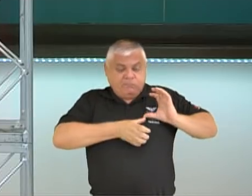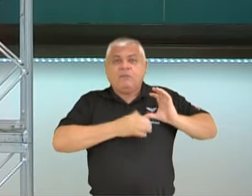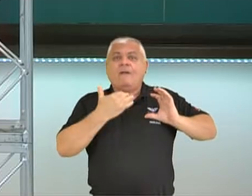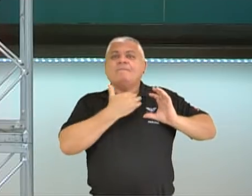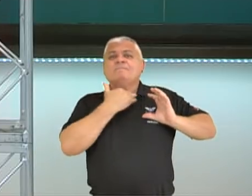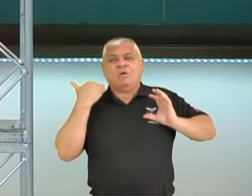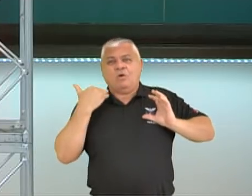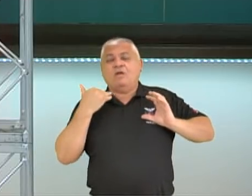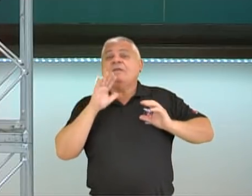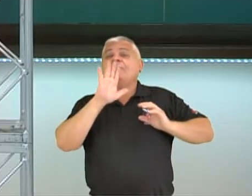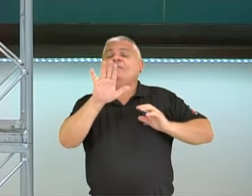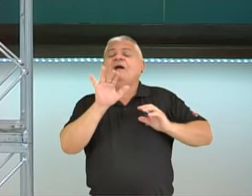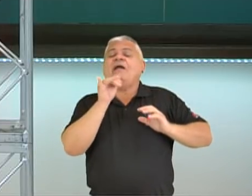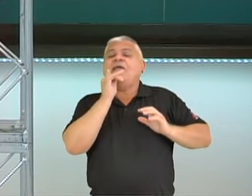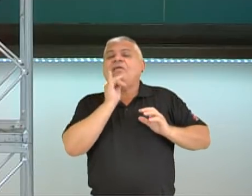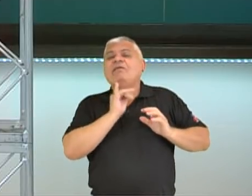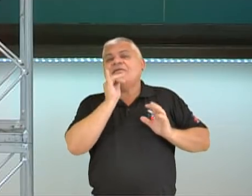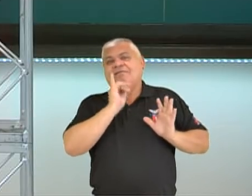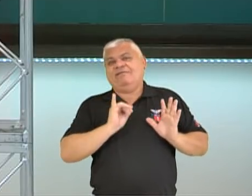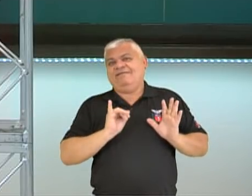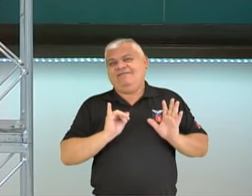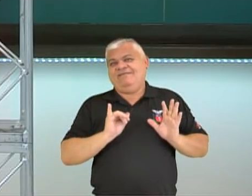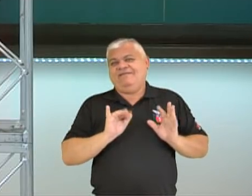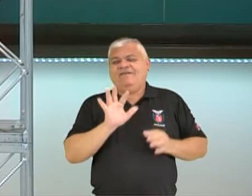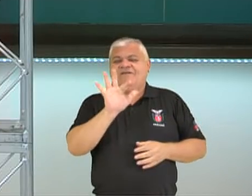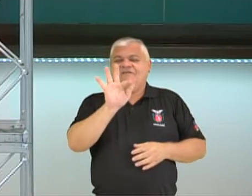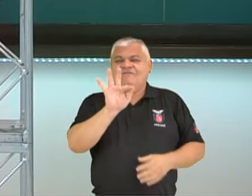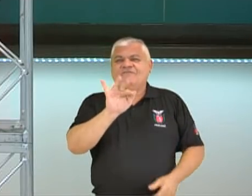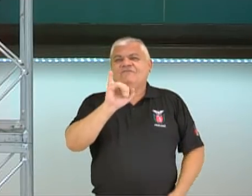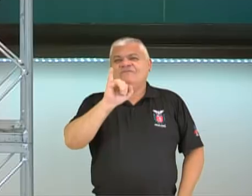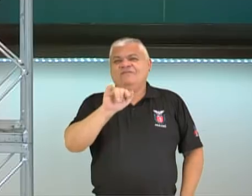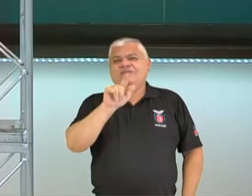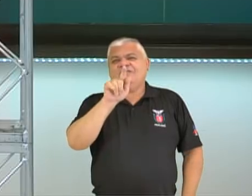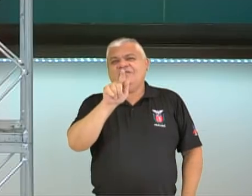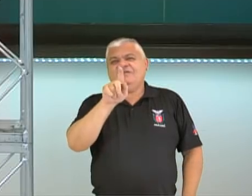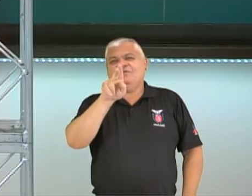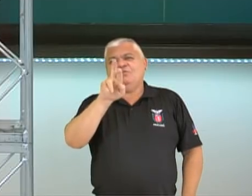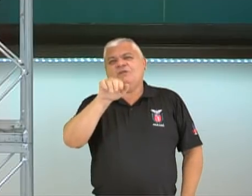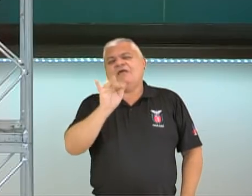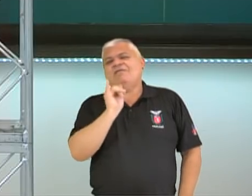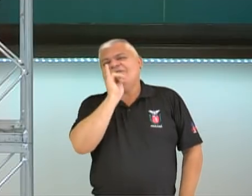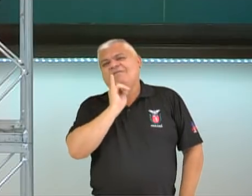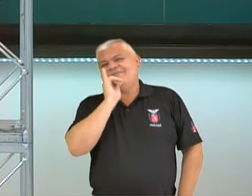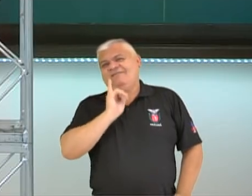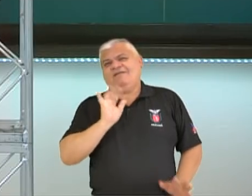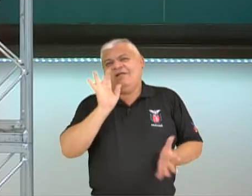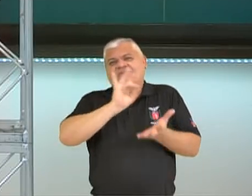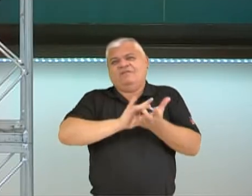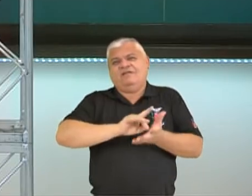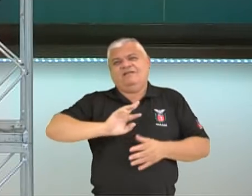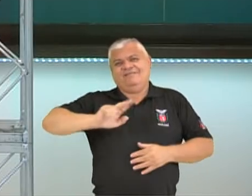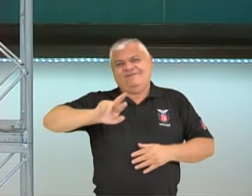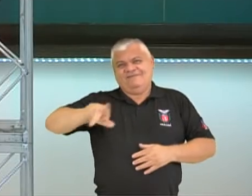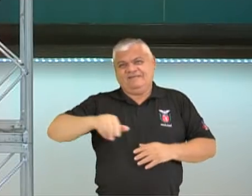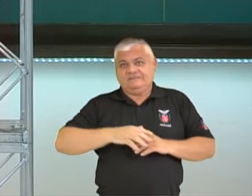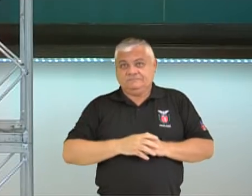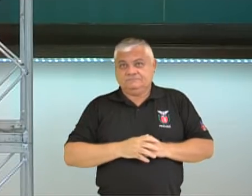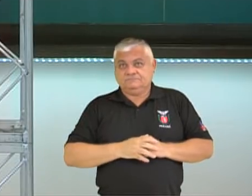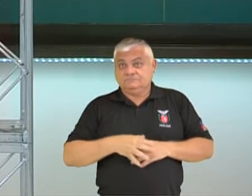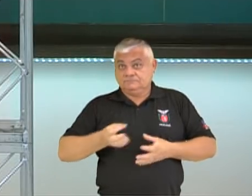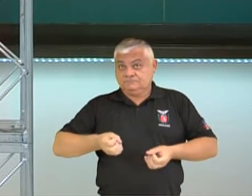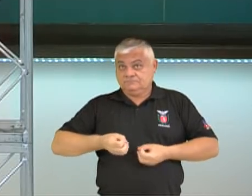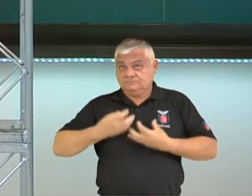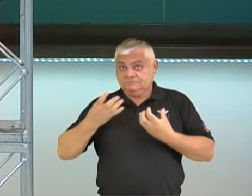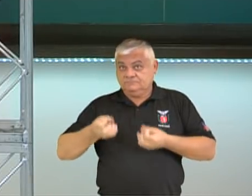real e sentido figurado permite outras interpretações é por isso que a poesia na